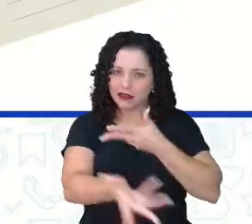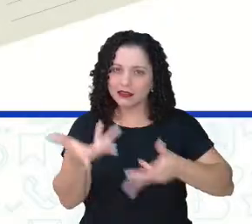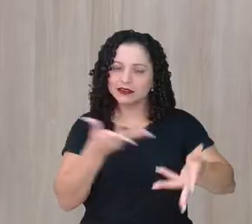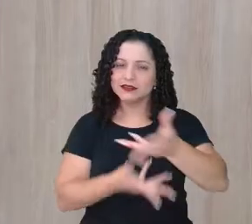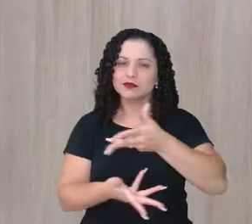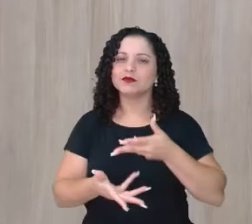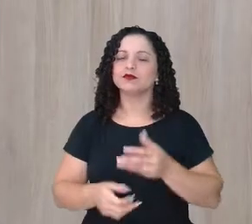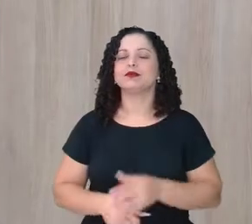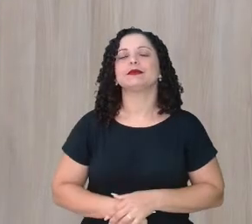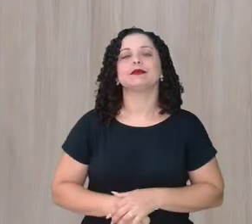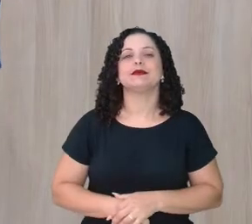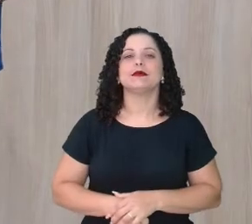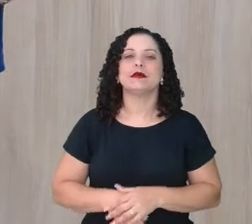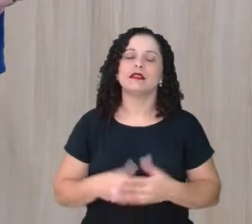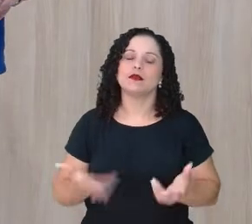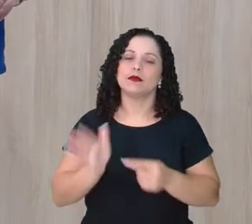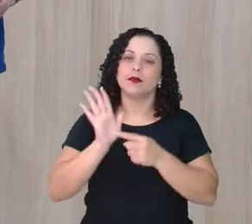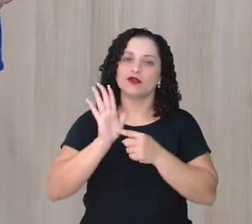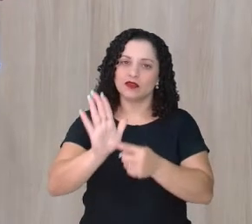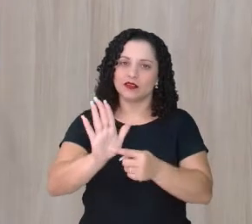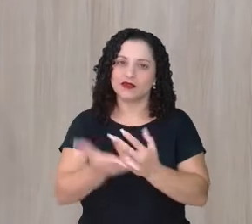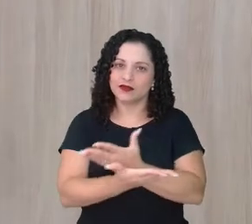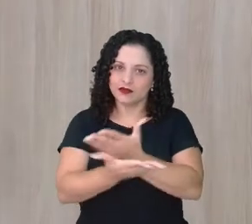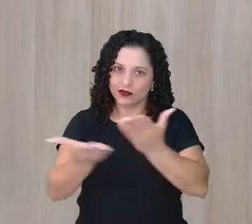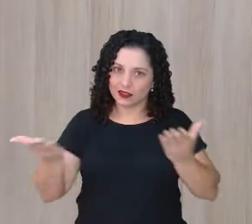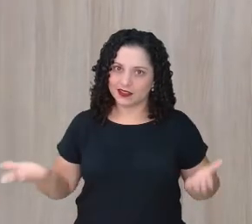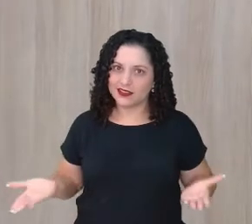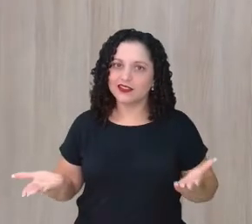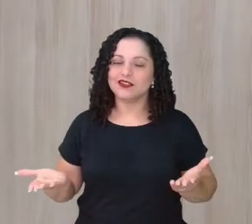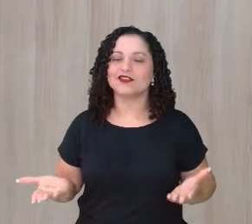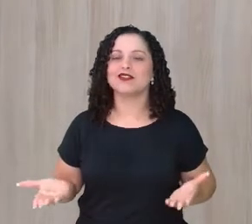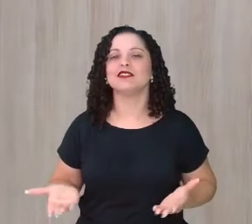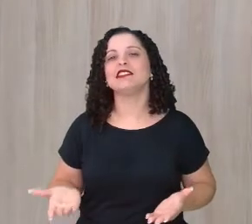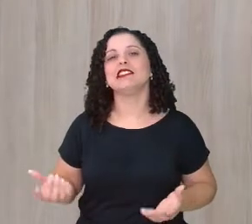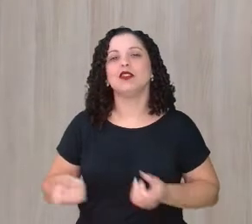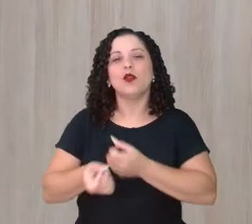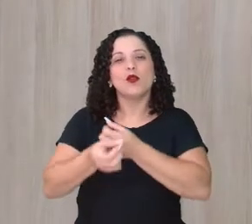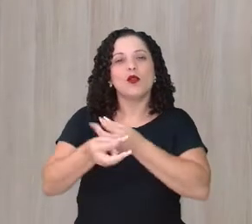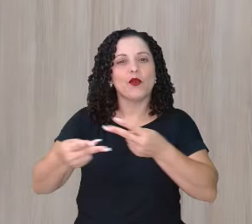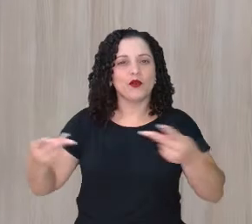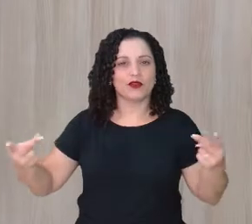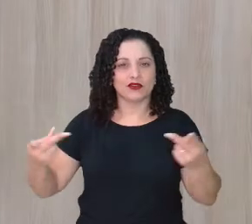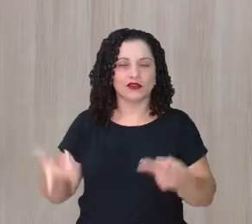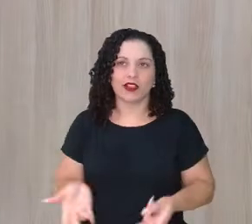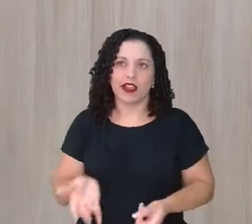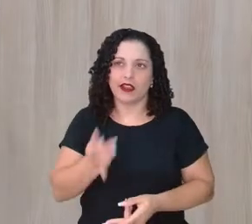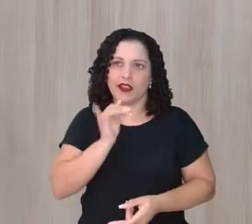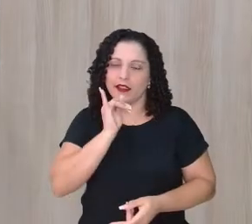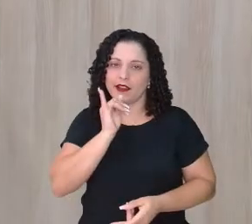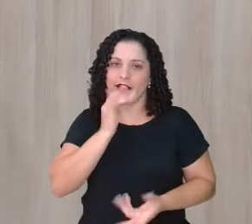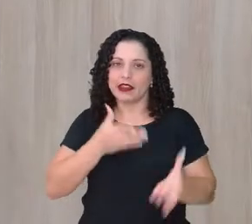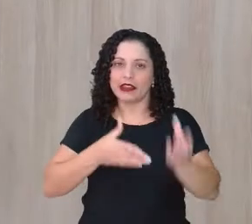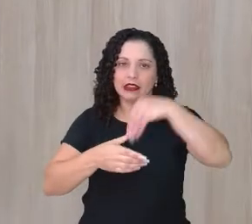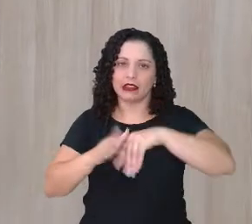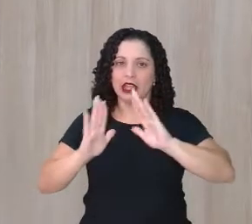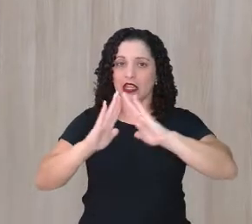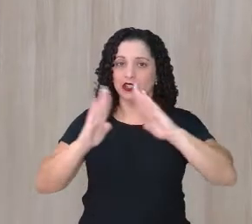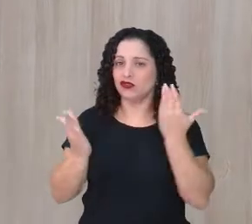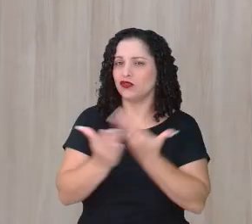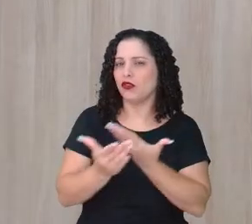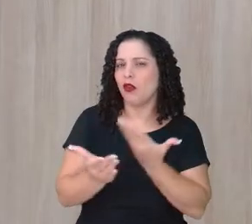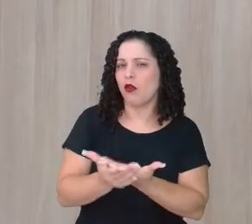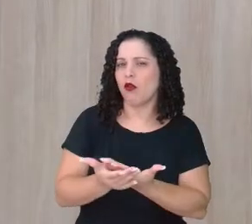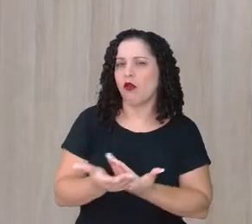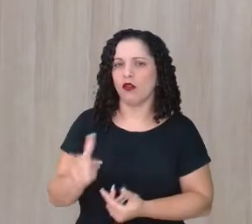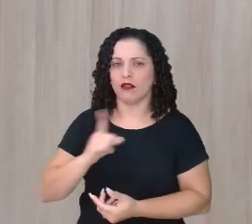ela. Então, o que eu estou colocando aqui para vocês é algumas situações na escola. Tem um colega que,